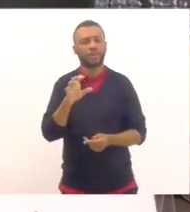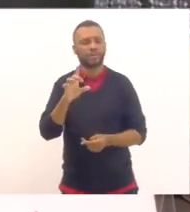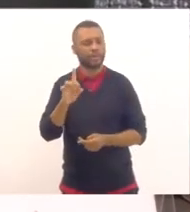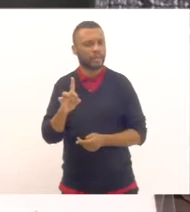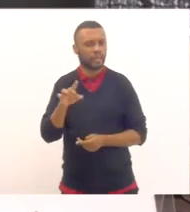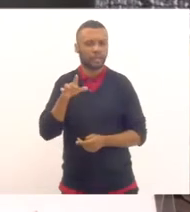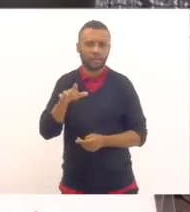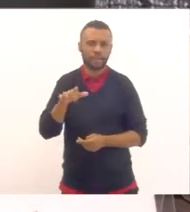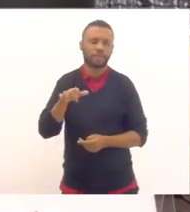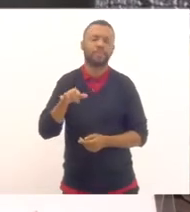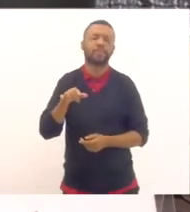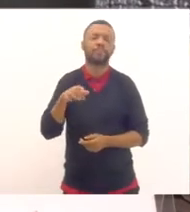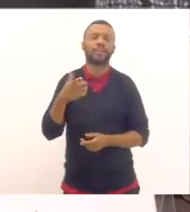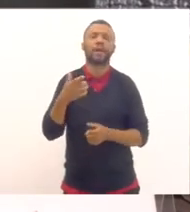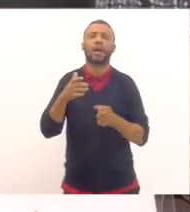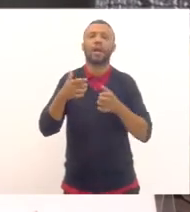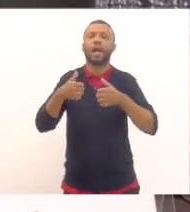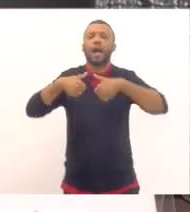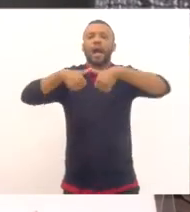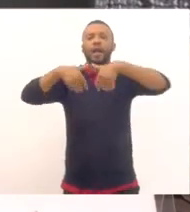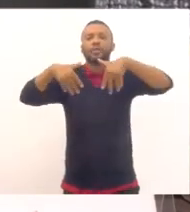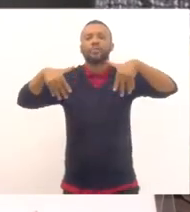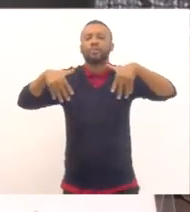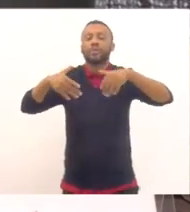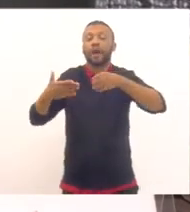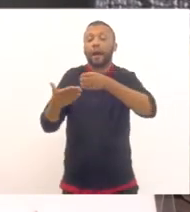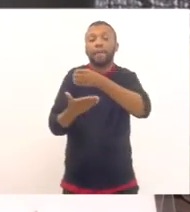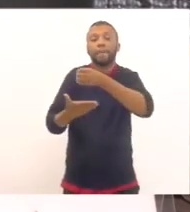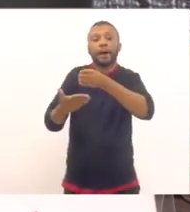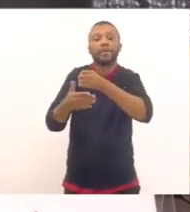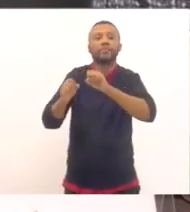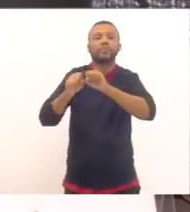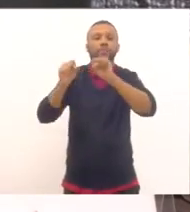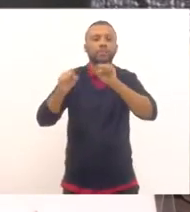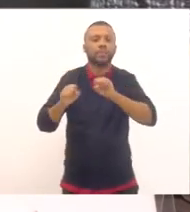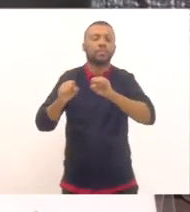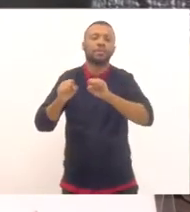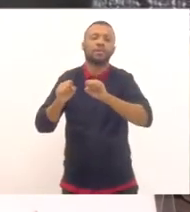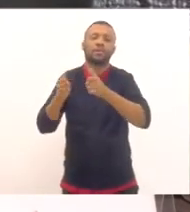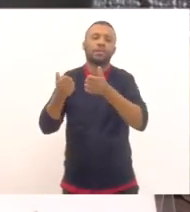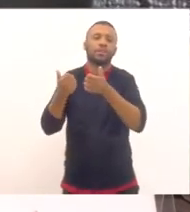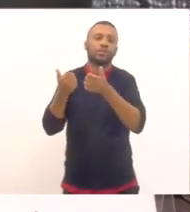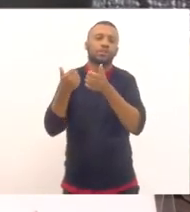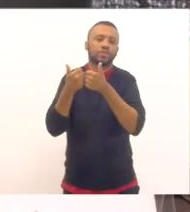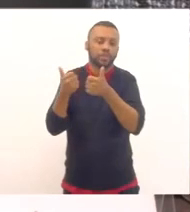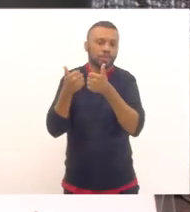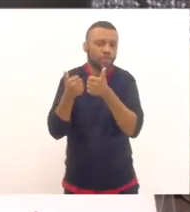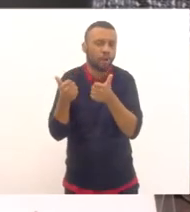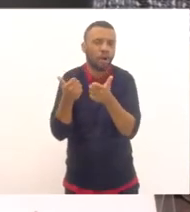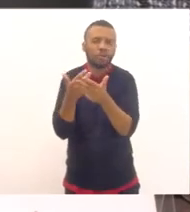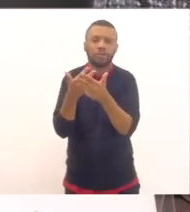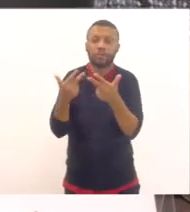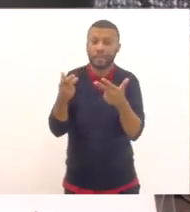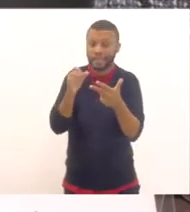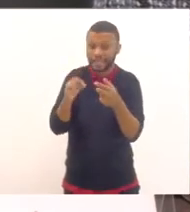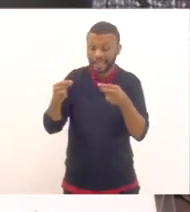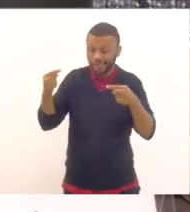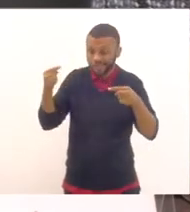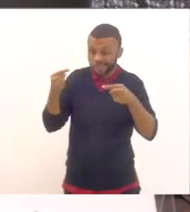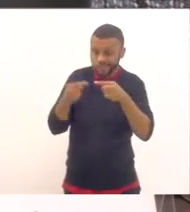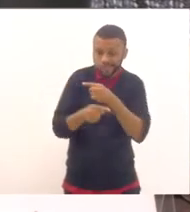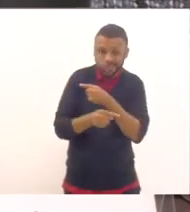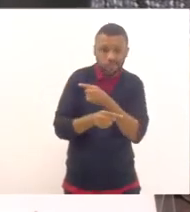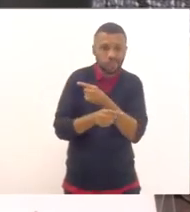Fluminense é estruturador do sistema de transporte sendo desse desarticular o sistema de